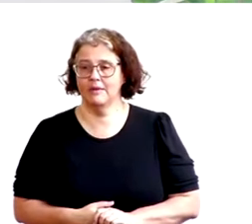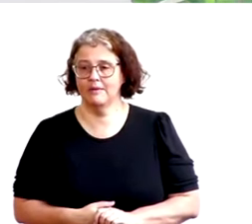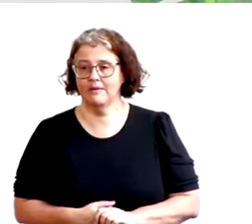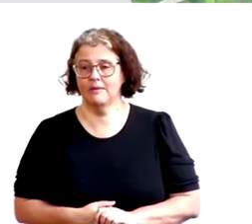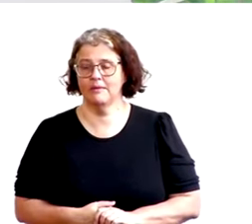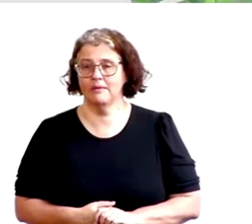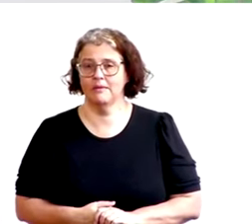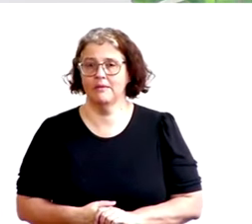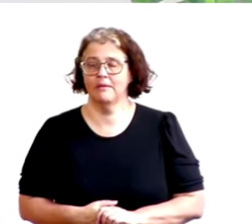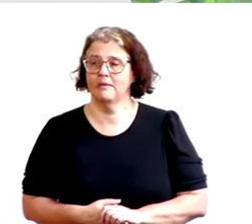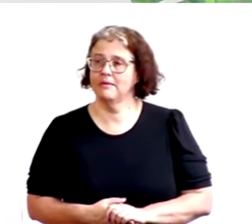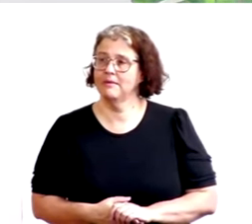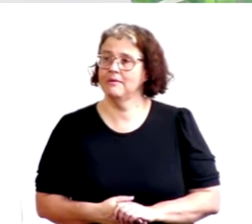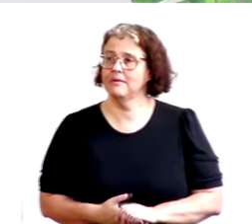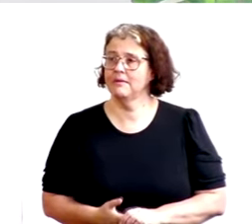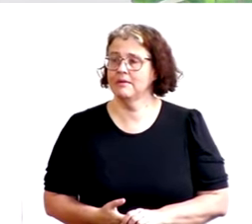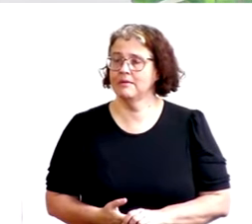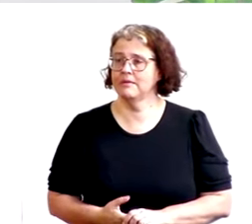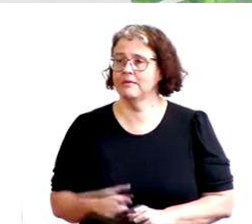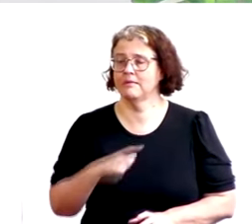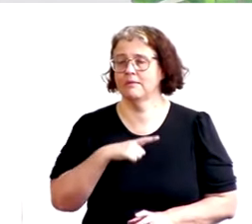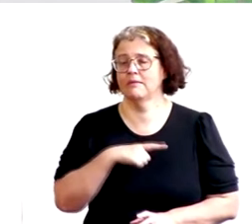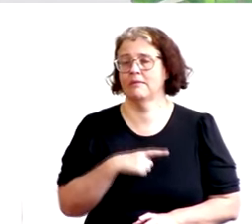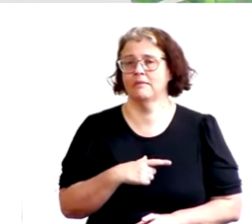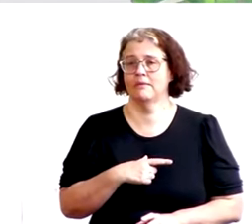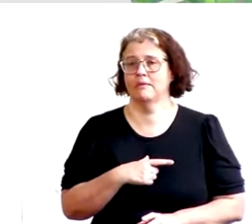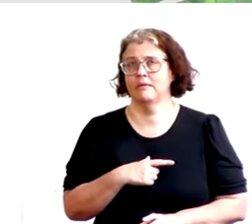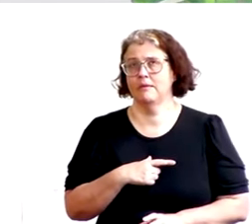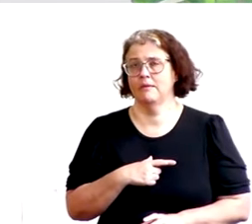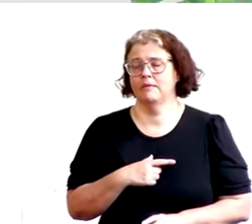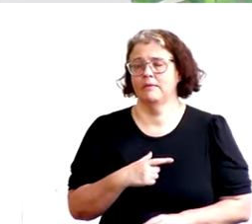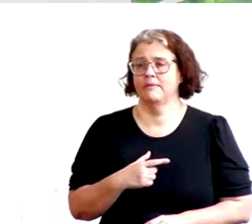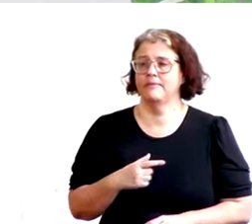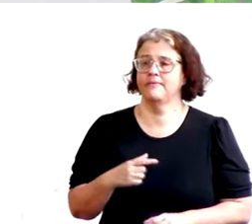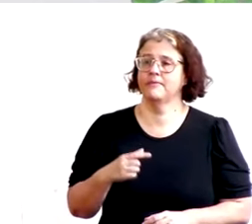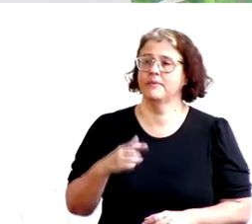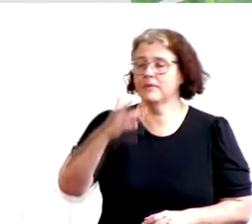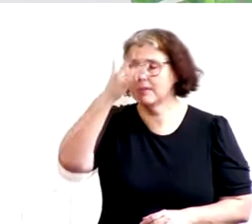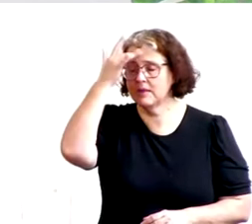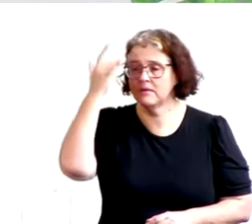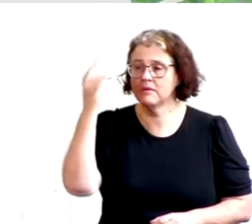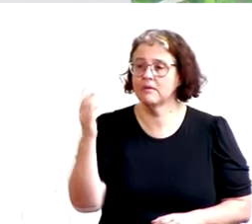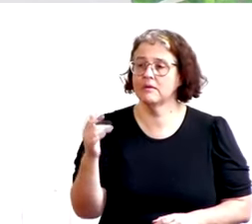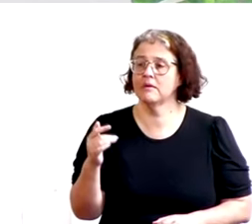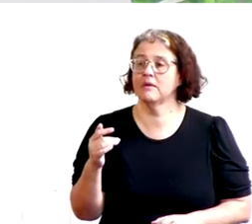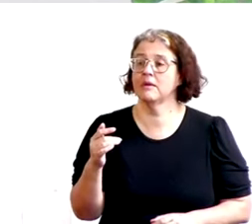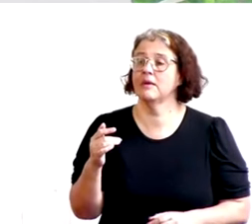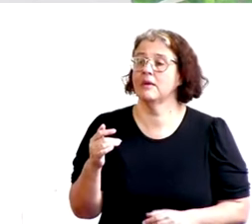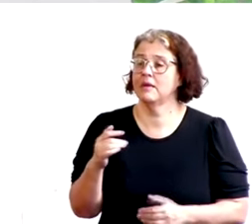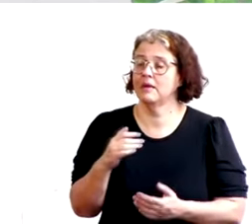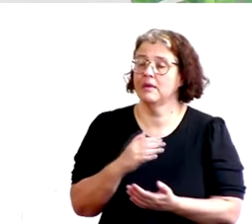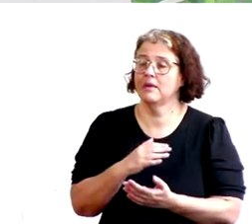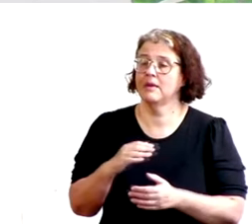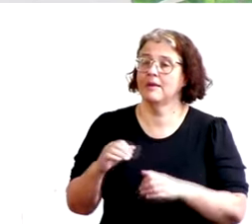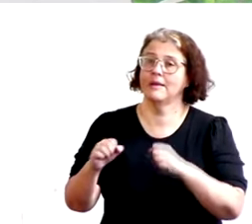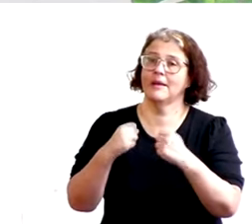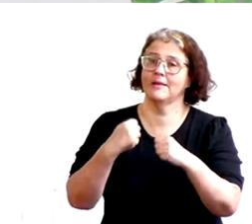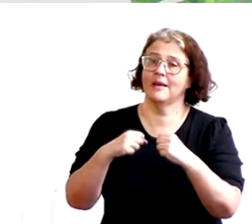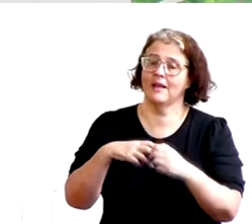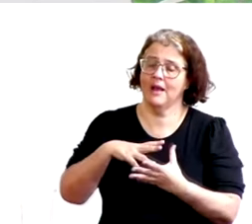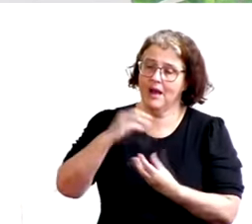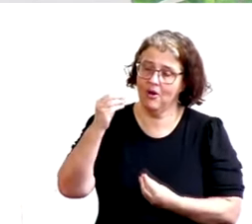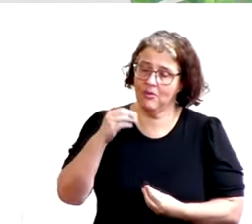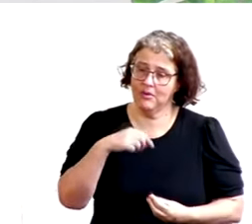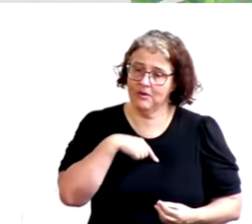mas só Deus só o criador é capaz de tratar a alma de forma profunda